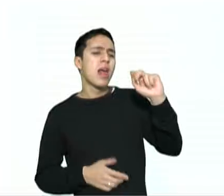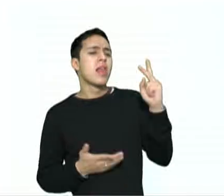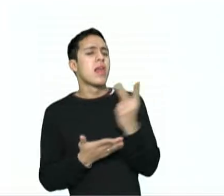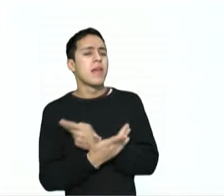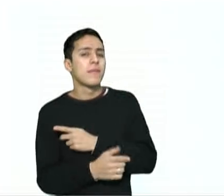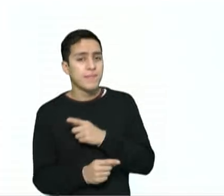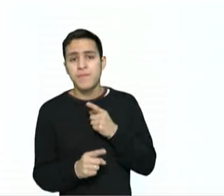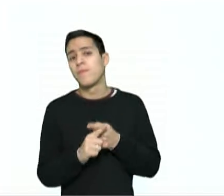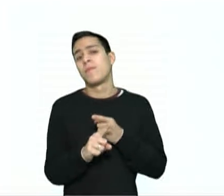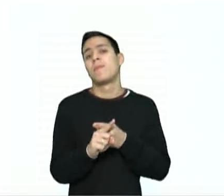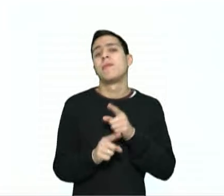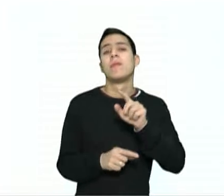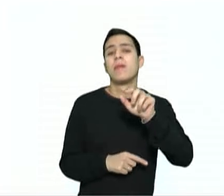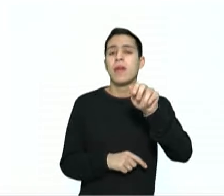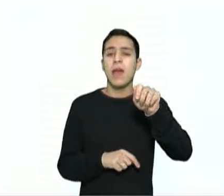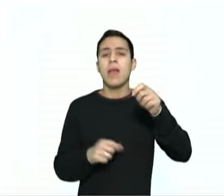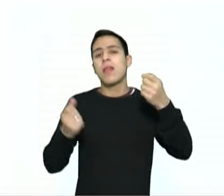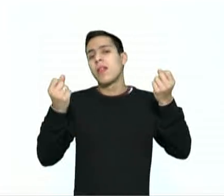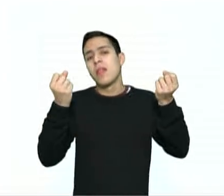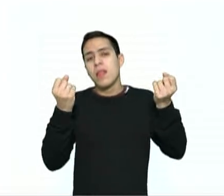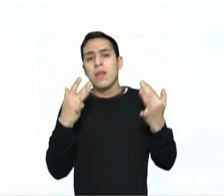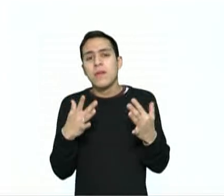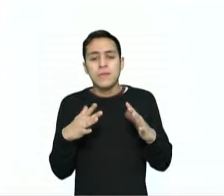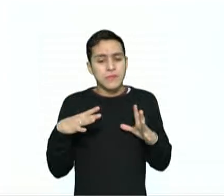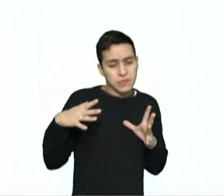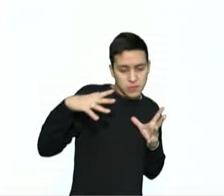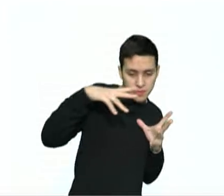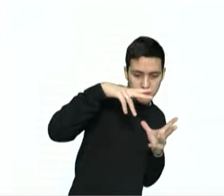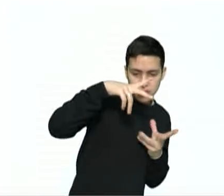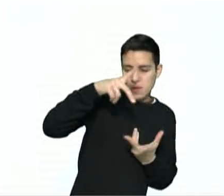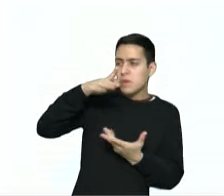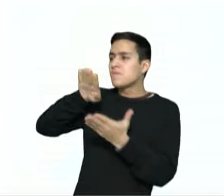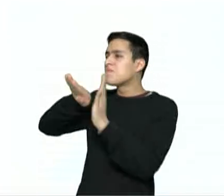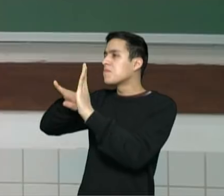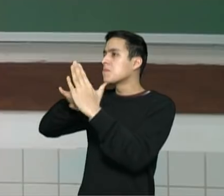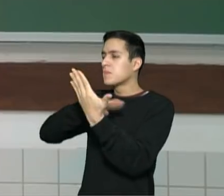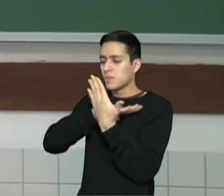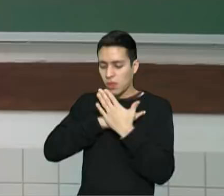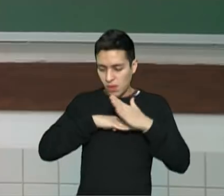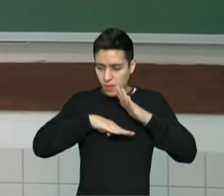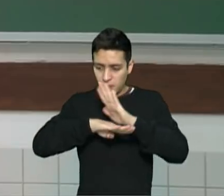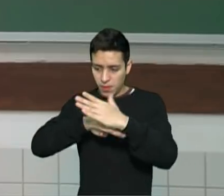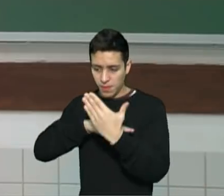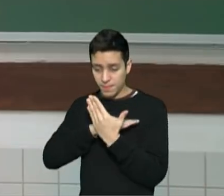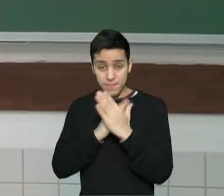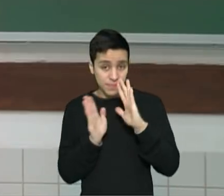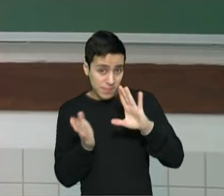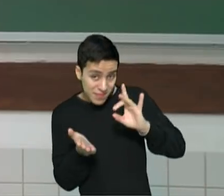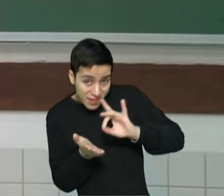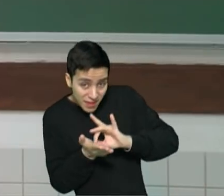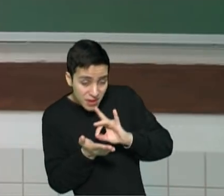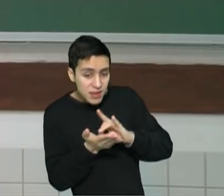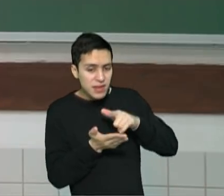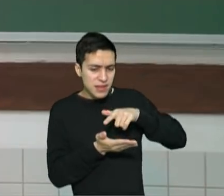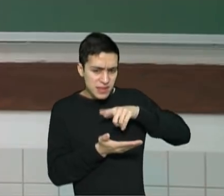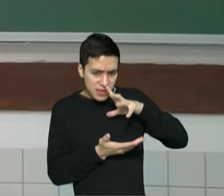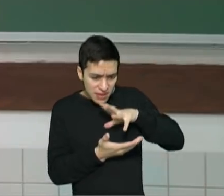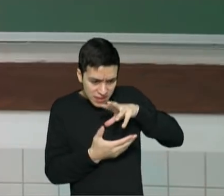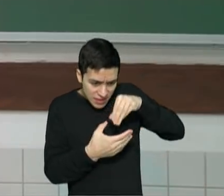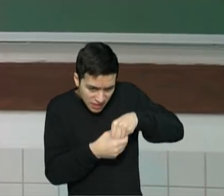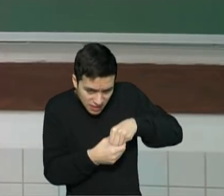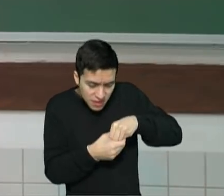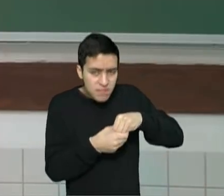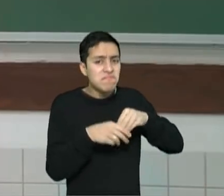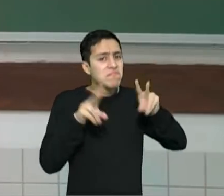correta? Porque fala sobre cooperação mundial exclusivamente. E nós vimos que existem organismos,